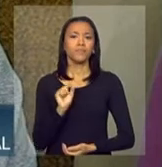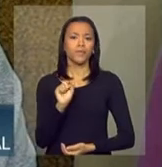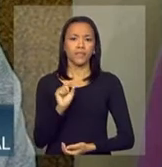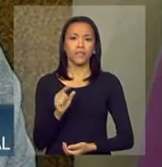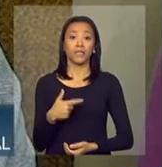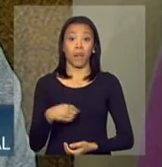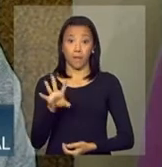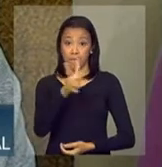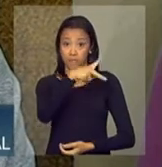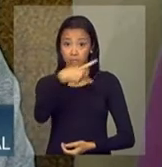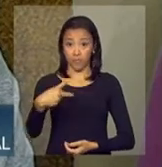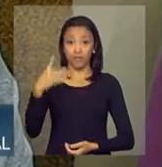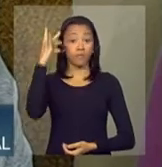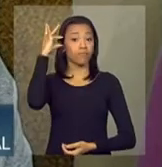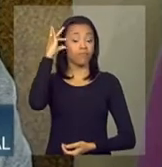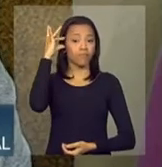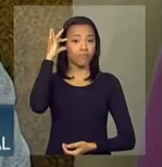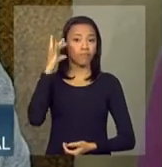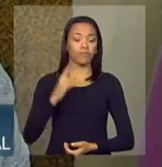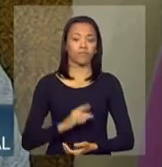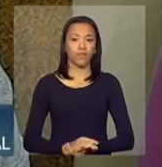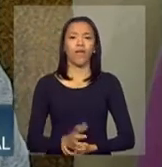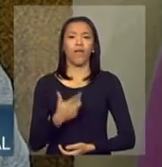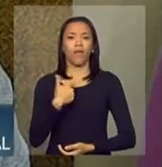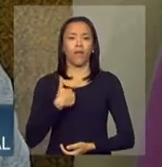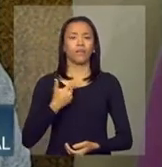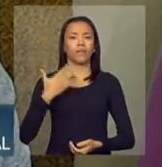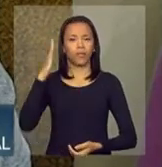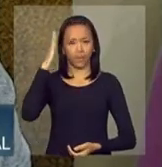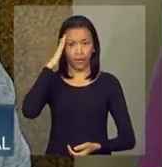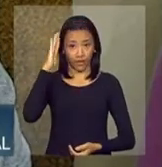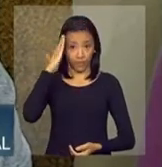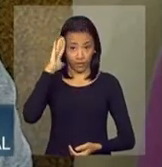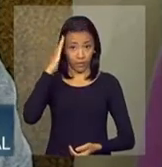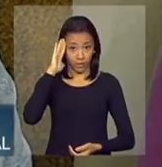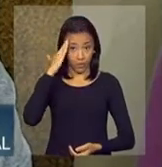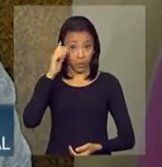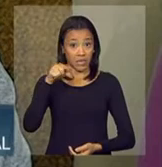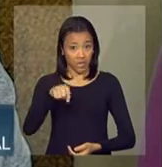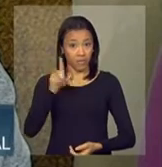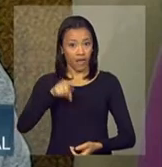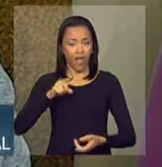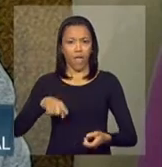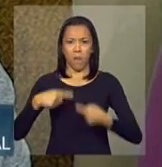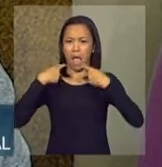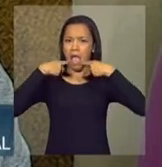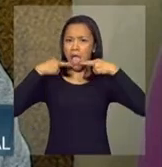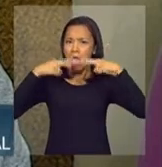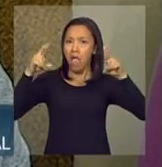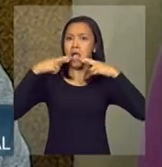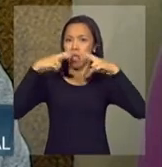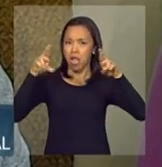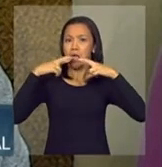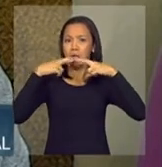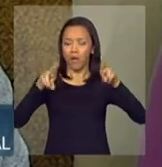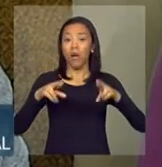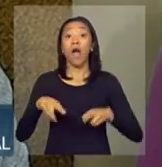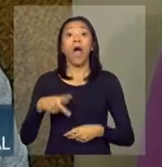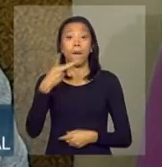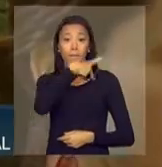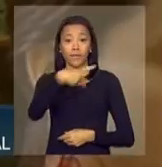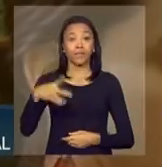pela presidenta Dilma. Eu entendo que essa é uma justíssima reivindicação. A presidenta Dilma tem